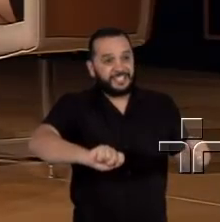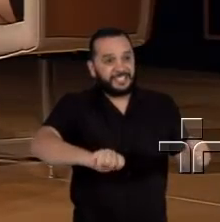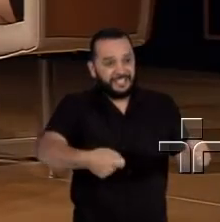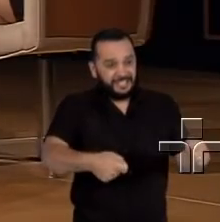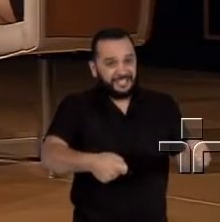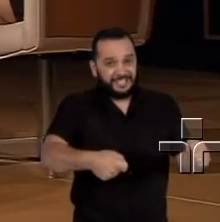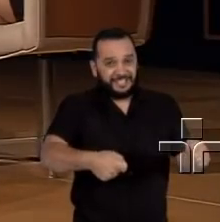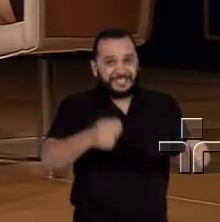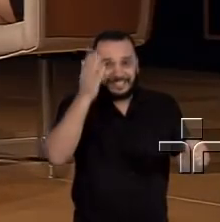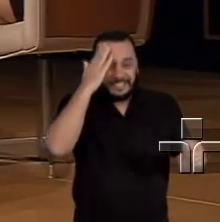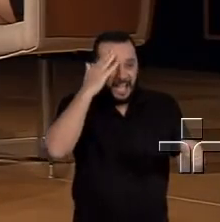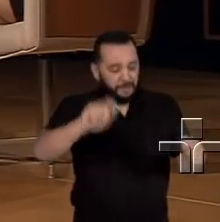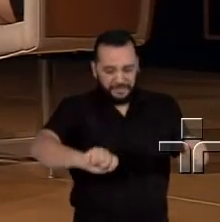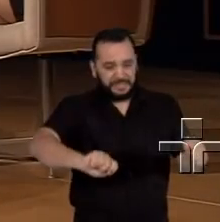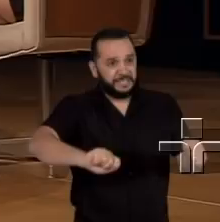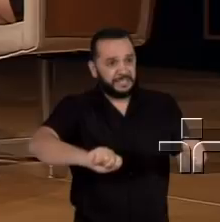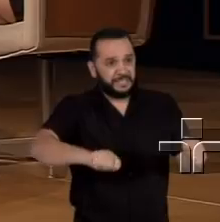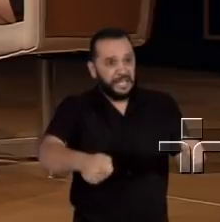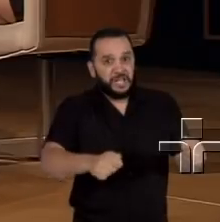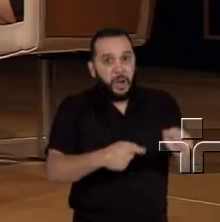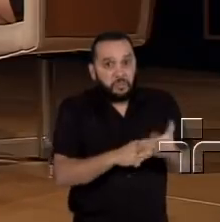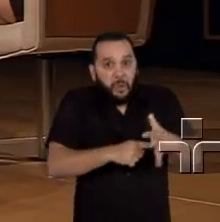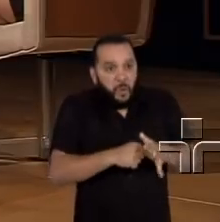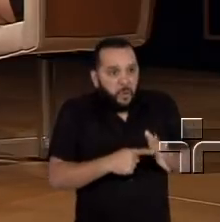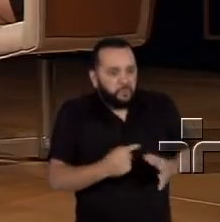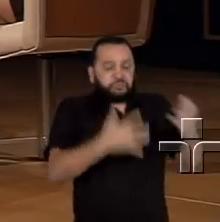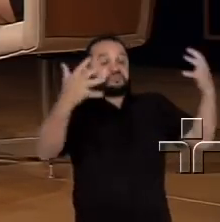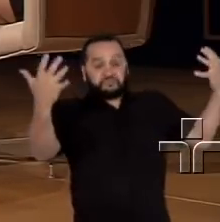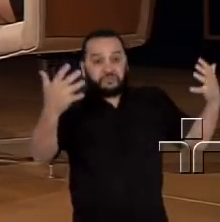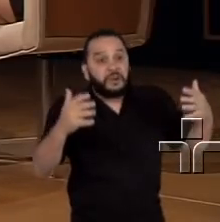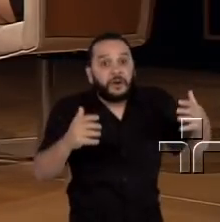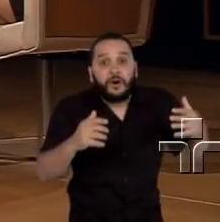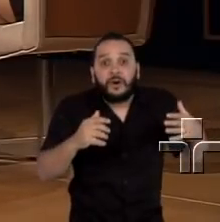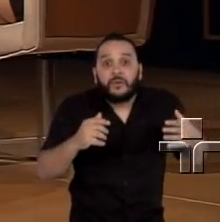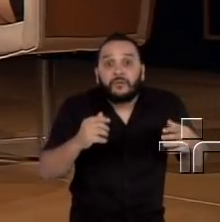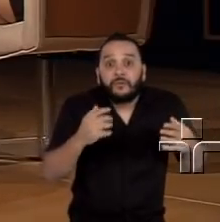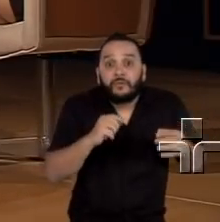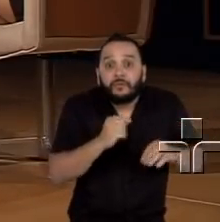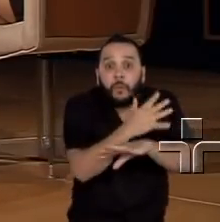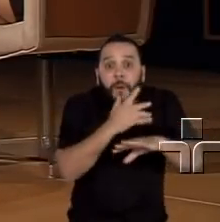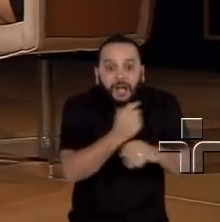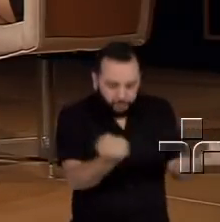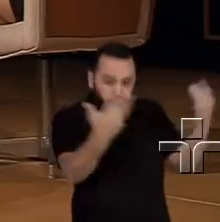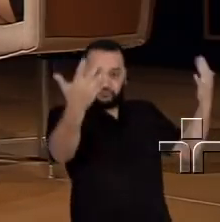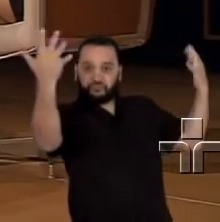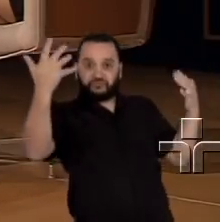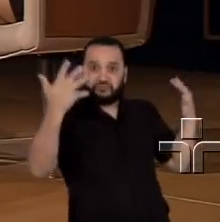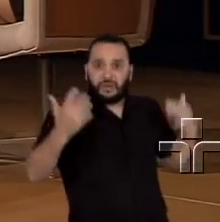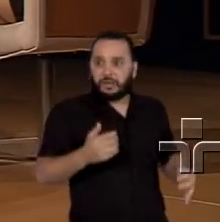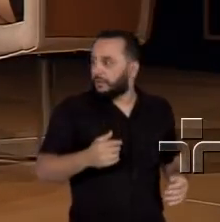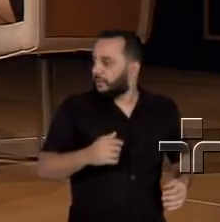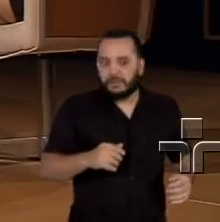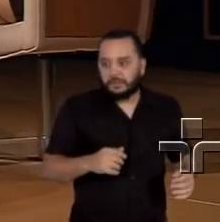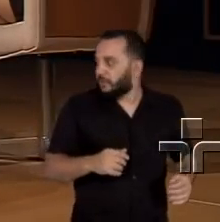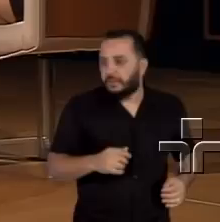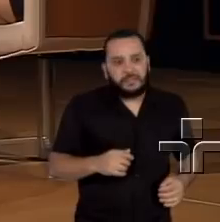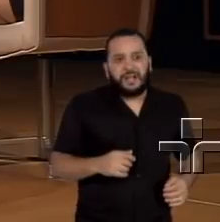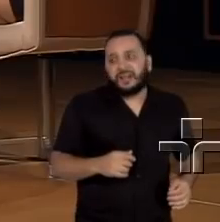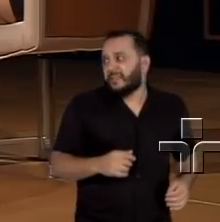Se condensou tudo assim, dentro, assim... Uma fumaceira ali dentro. A Cristiane falou, a gente vai